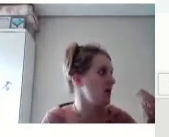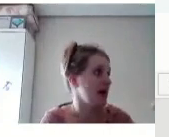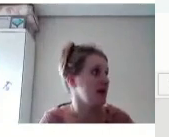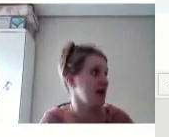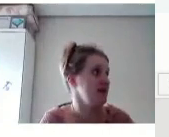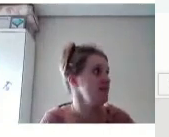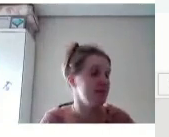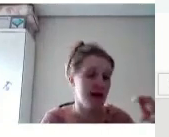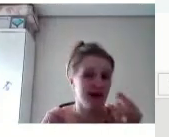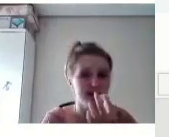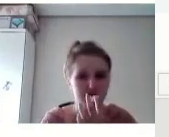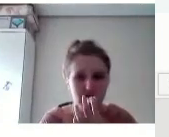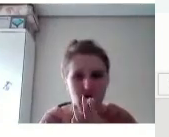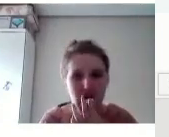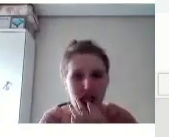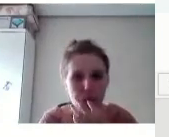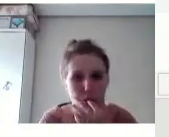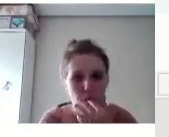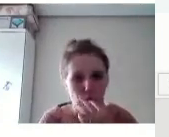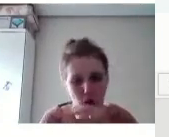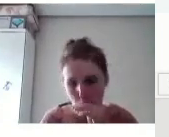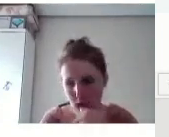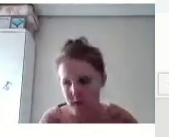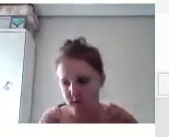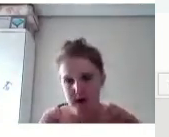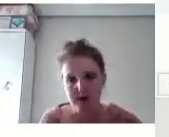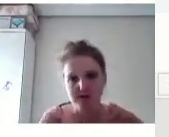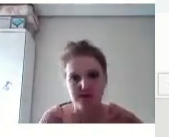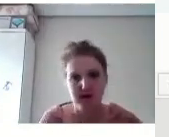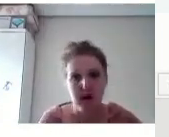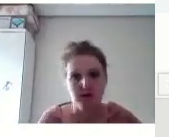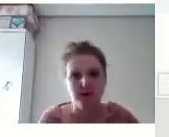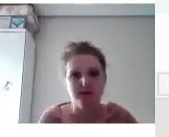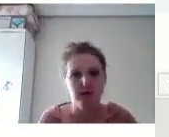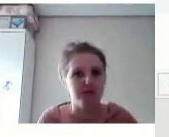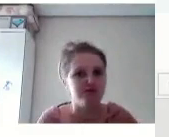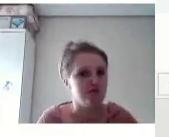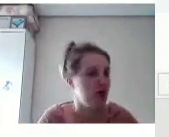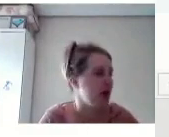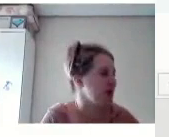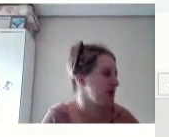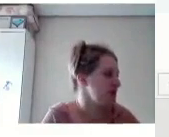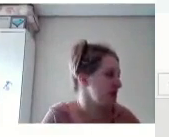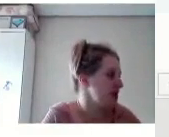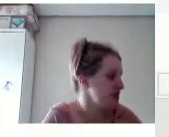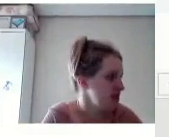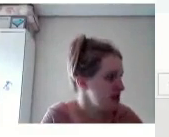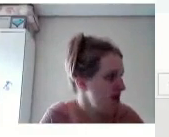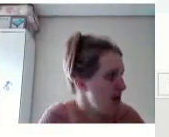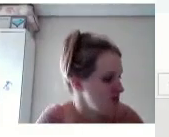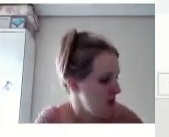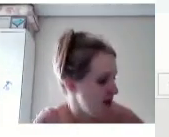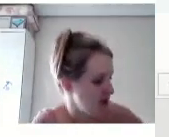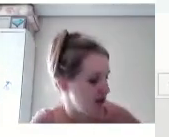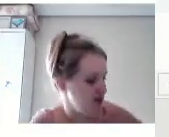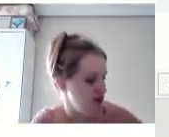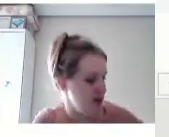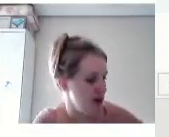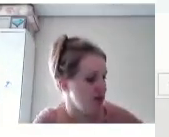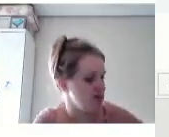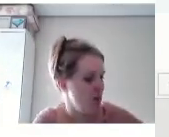Se a gente conhece em mecânica clássica o hamiltoniano, a função hamiltoniana, a gente pode derivar, né, as equações de